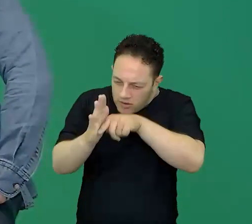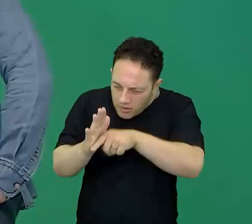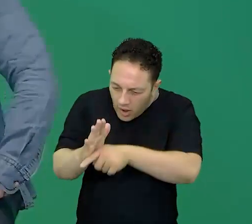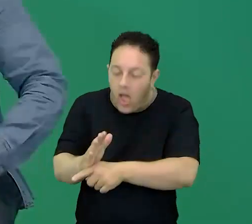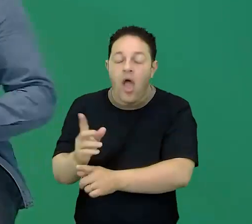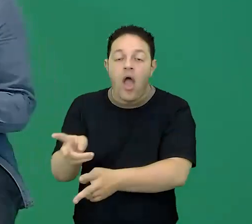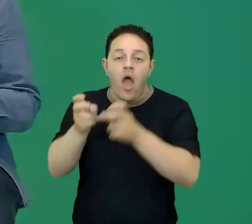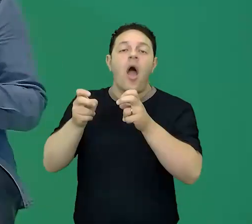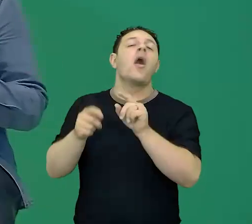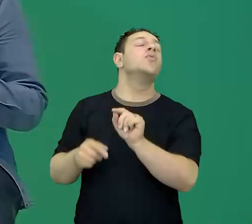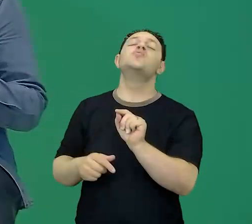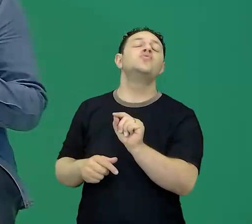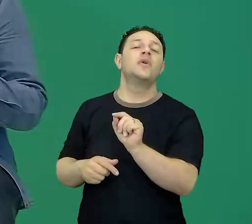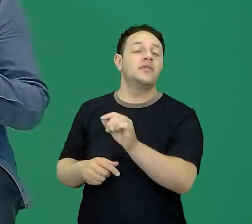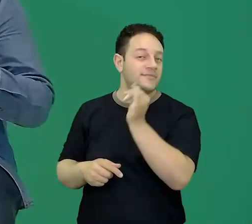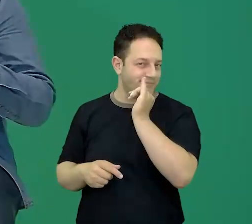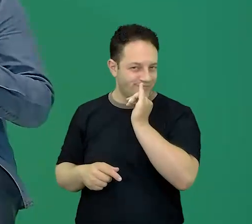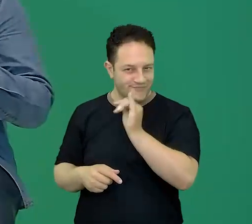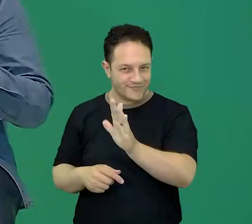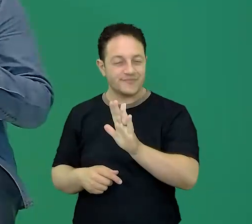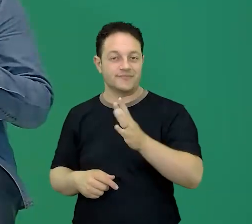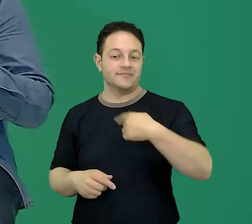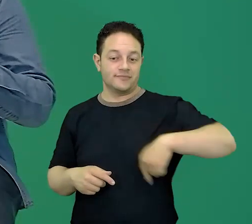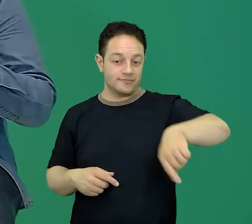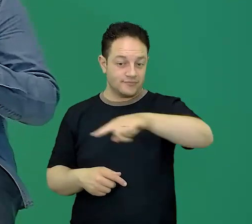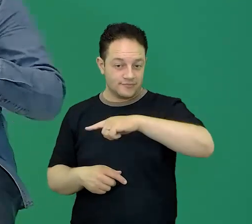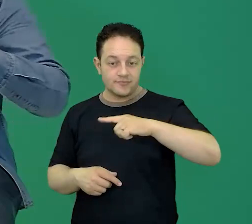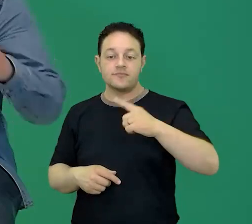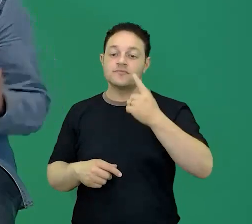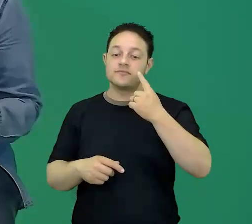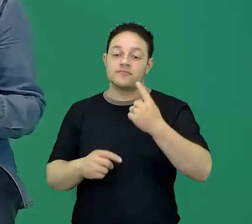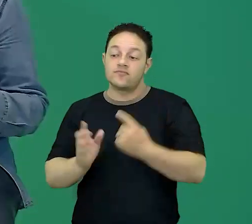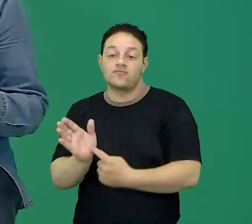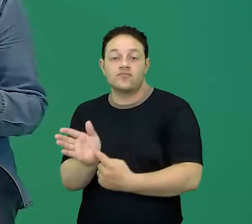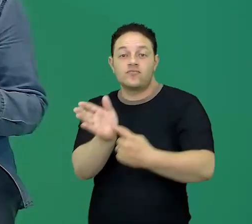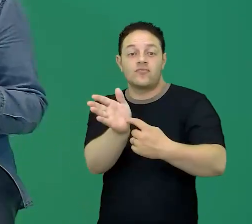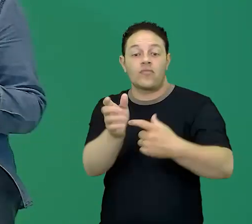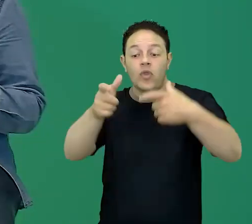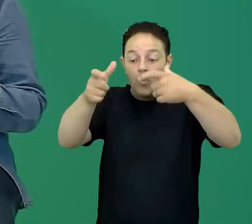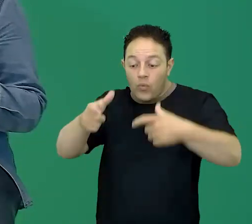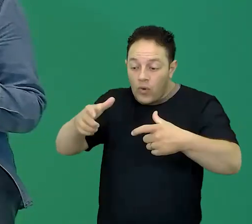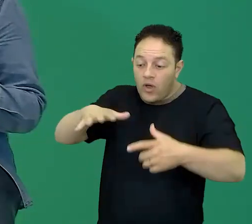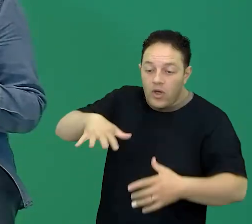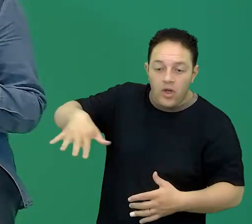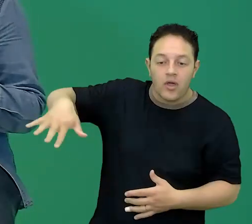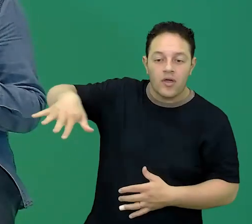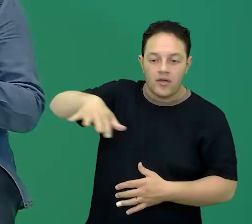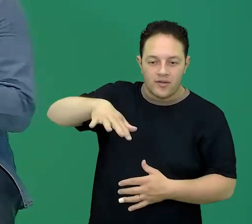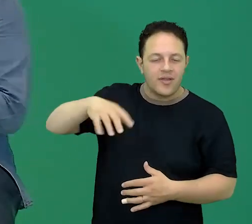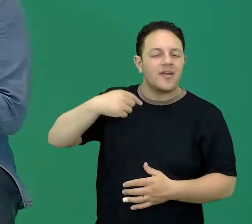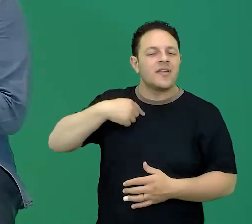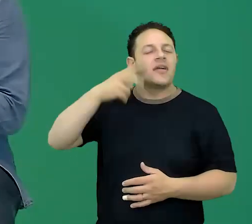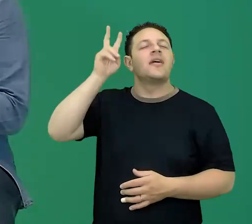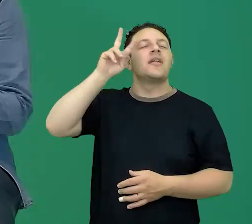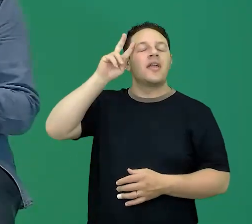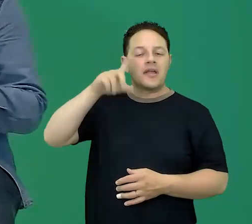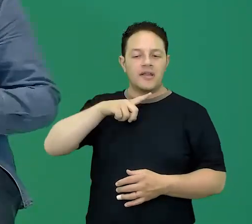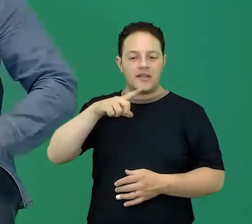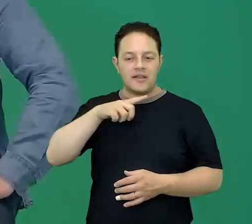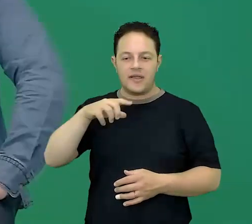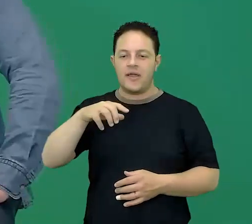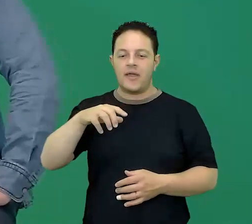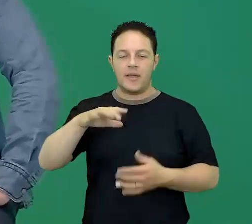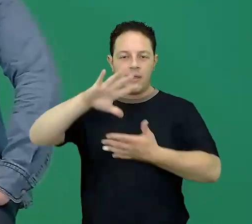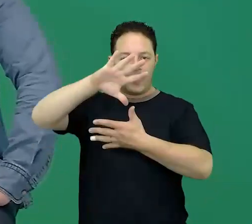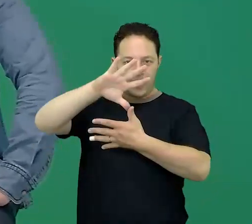seguinte, que quando a gente vai mostrar uma determinada área, a gente mostrou, eu lembro agora, o mapa